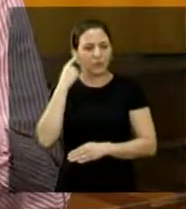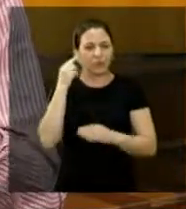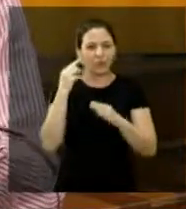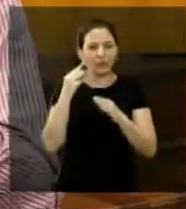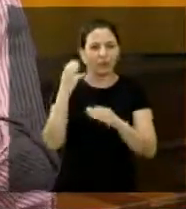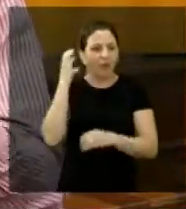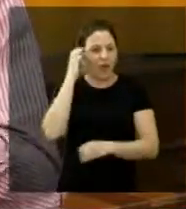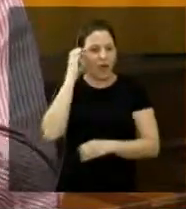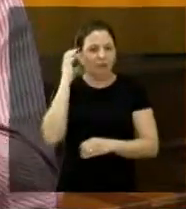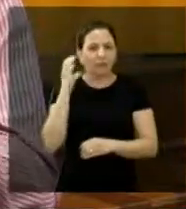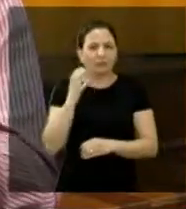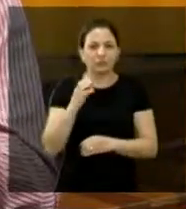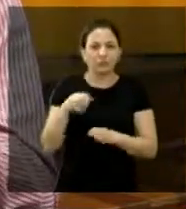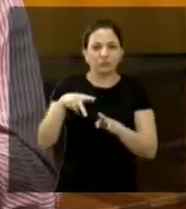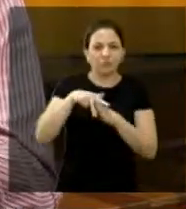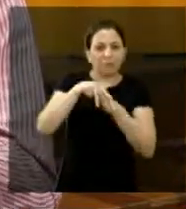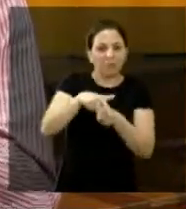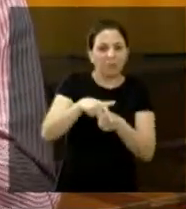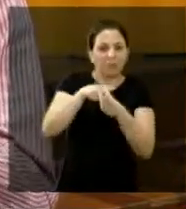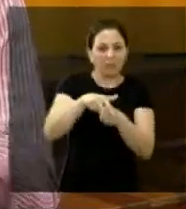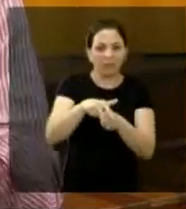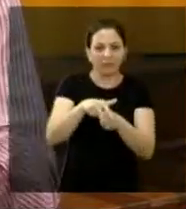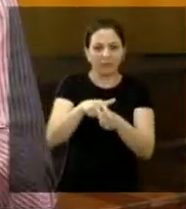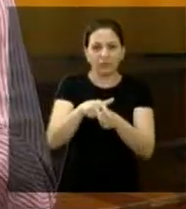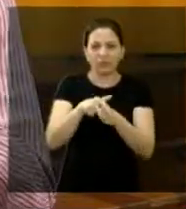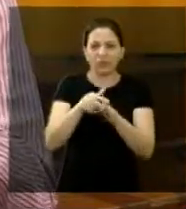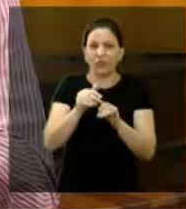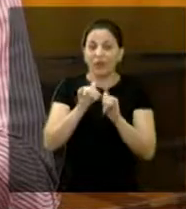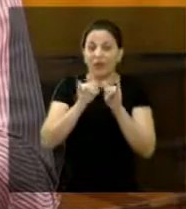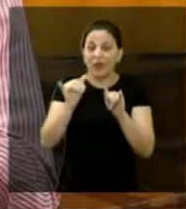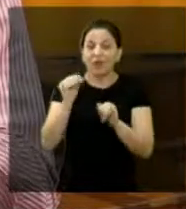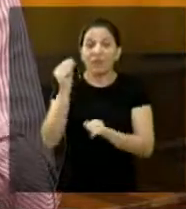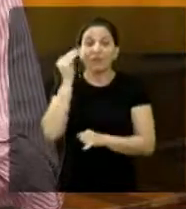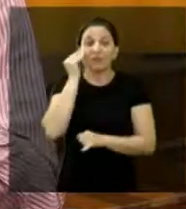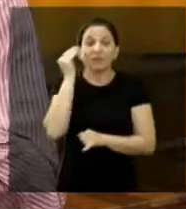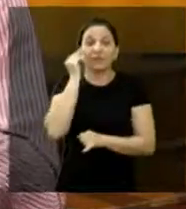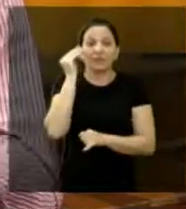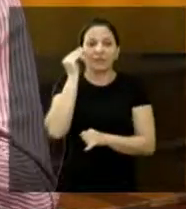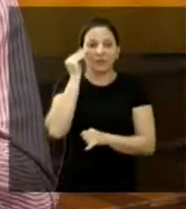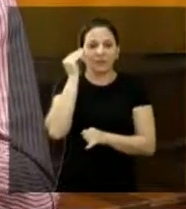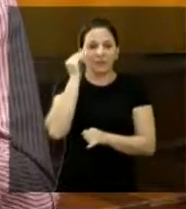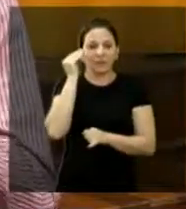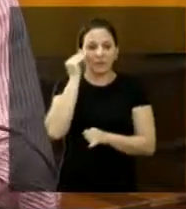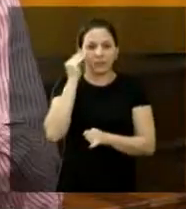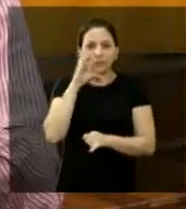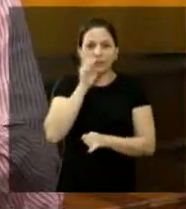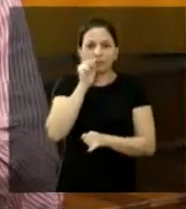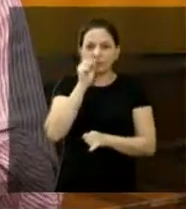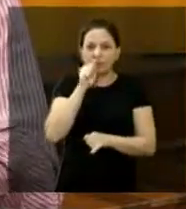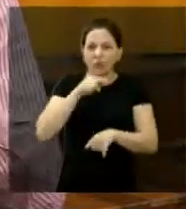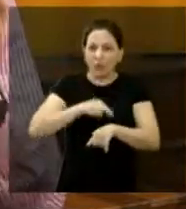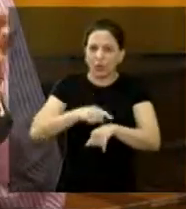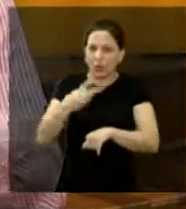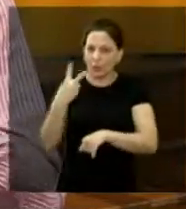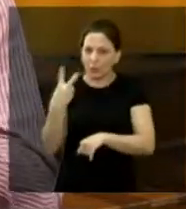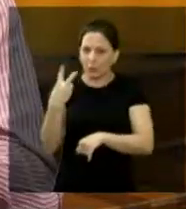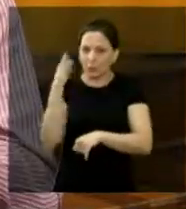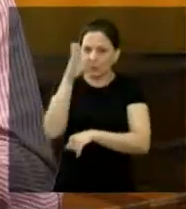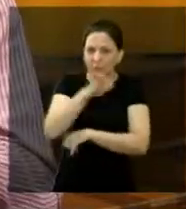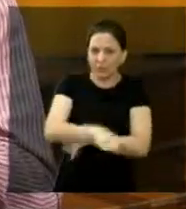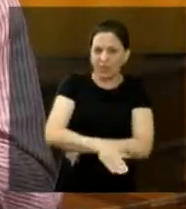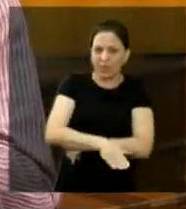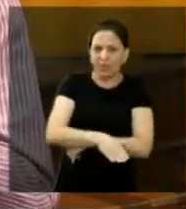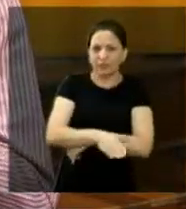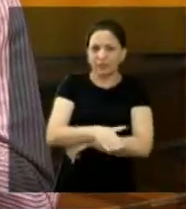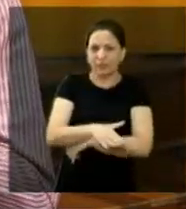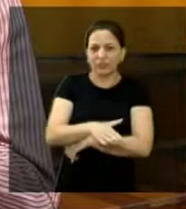um locutor daquele momento na rádio, anunciava um teste para aquele sábado, às 2 horas da tarde, lá no auditório da